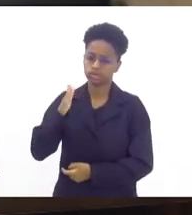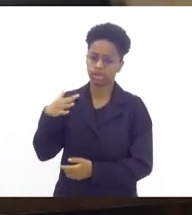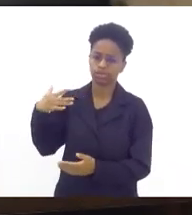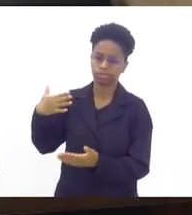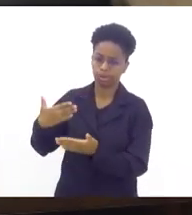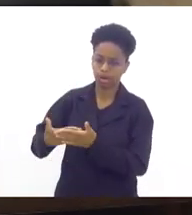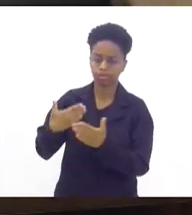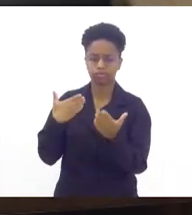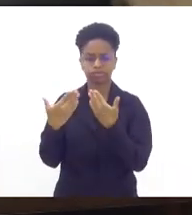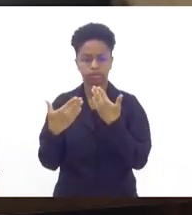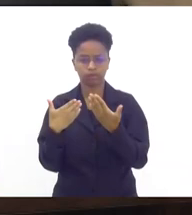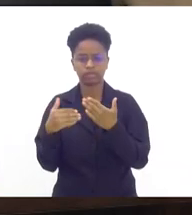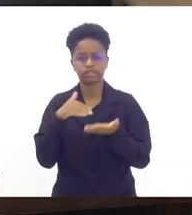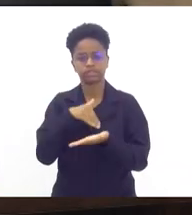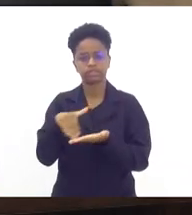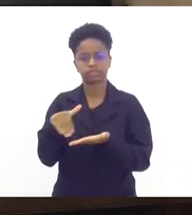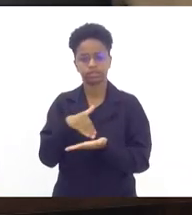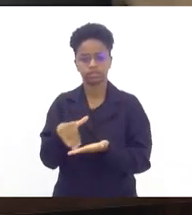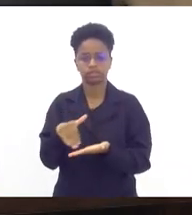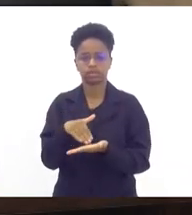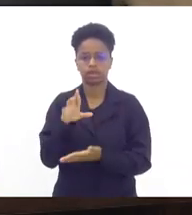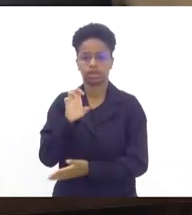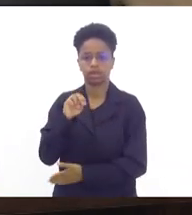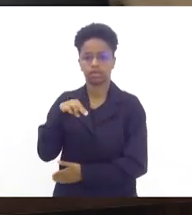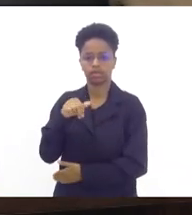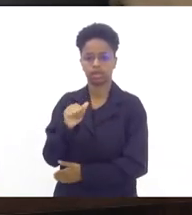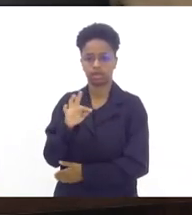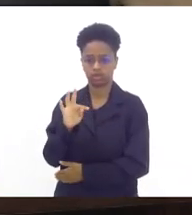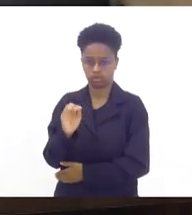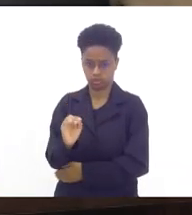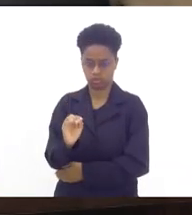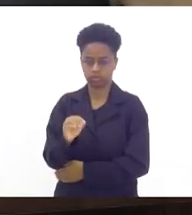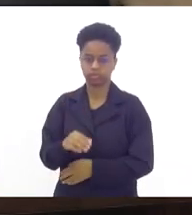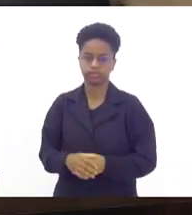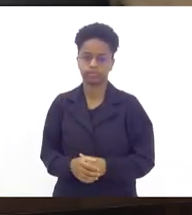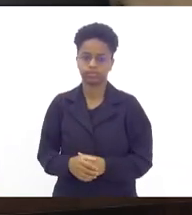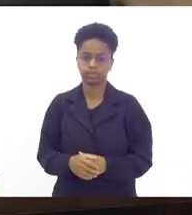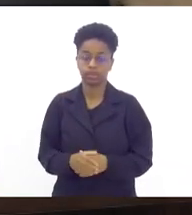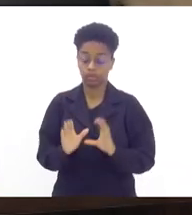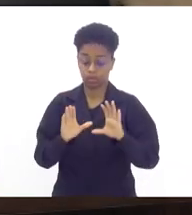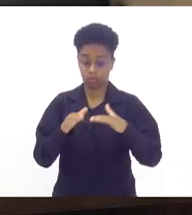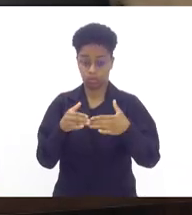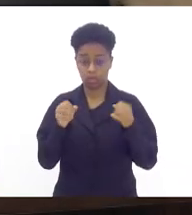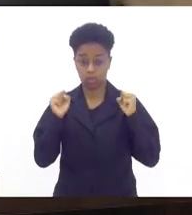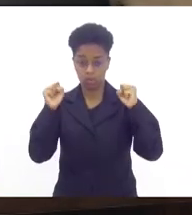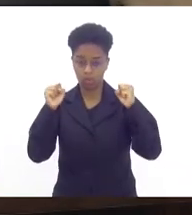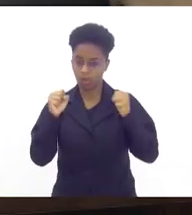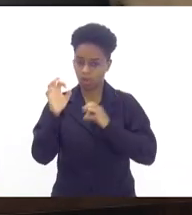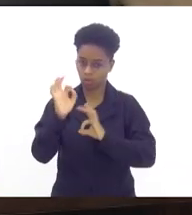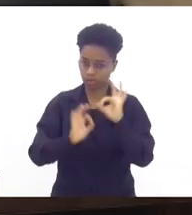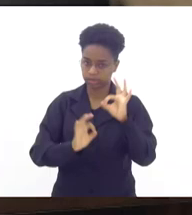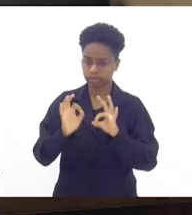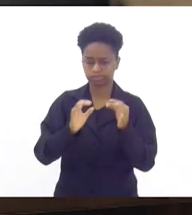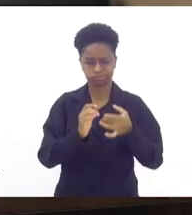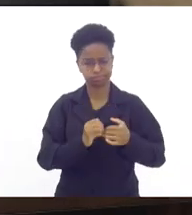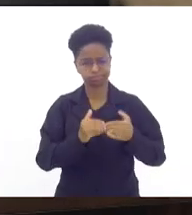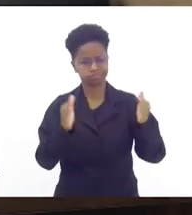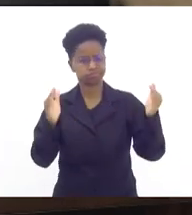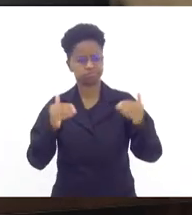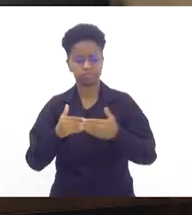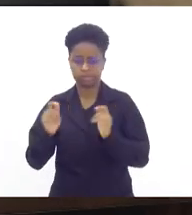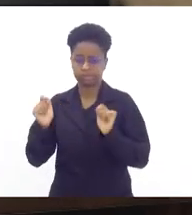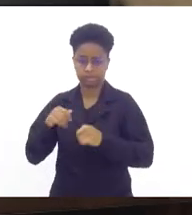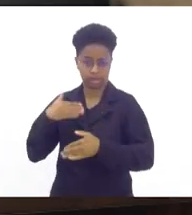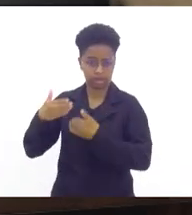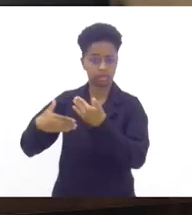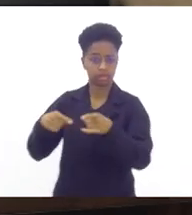oportunidade de conversar com secretário Renato sobre isso as torcidas organizadas estão abertas para que isso possa ser